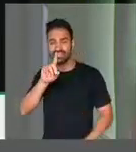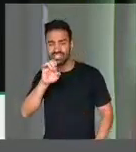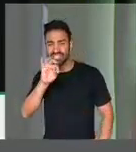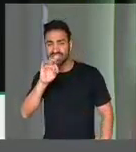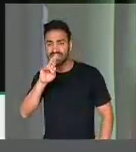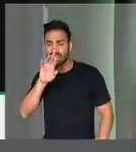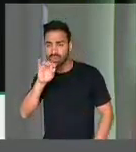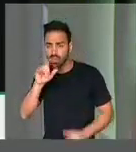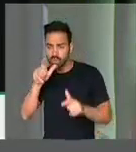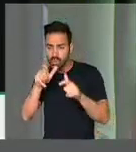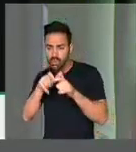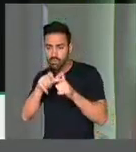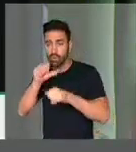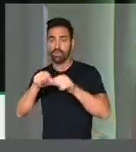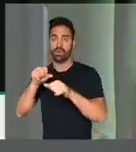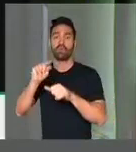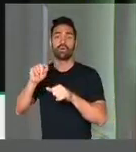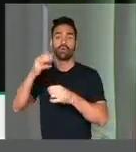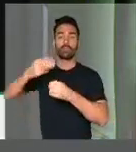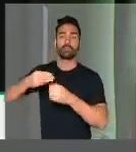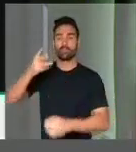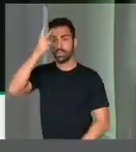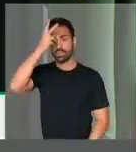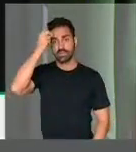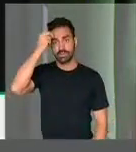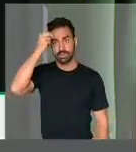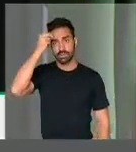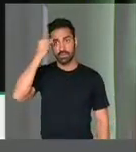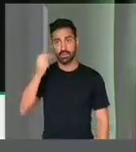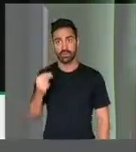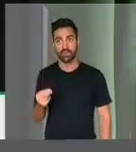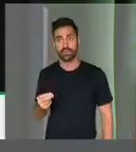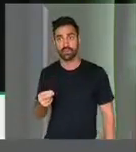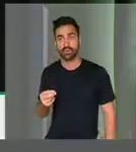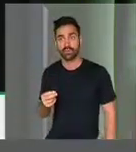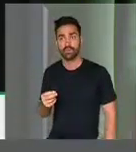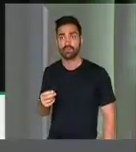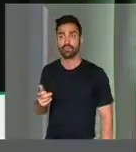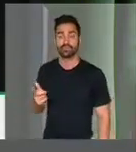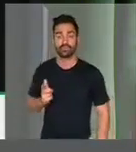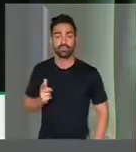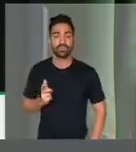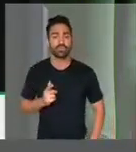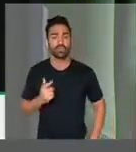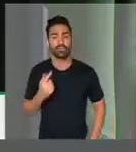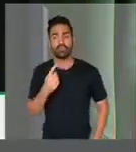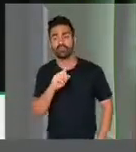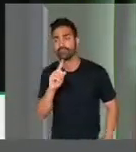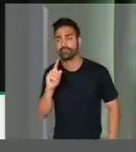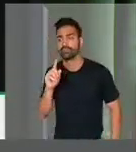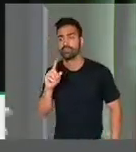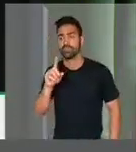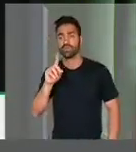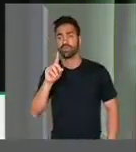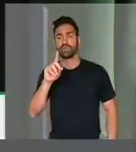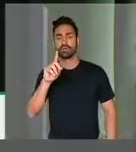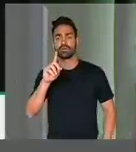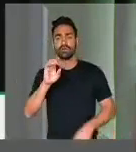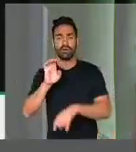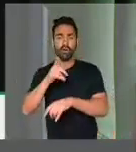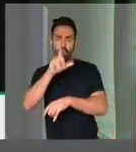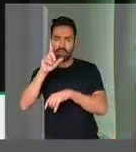como também do Alto Lindo, no município de Goiatis, que está a quase 136 quilômetros da sua cidade, distrito de outros